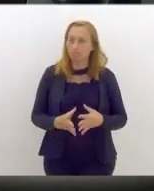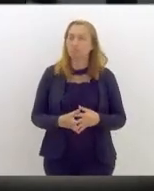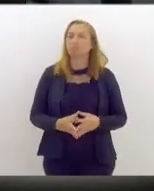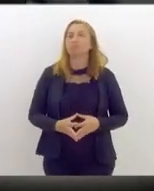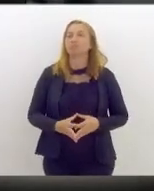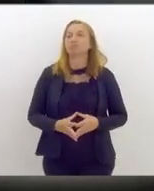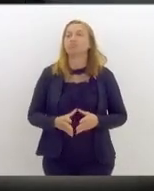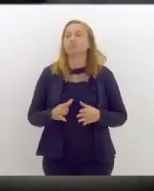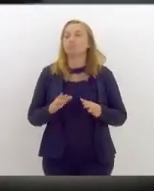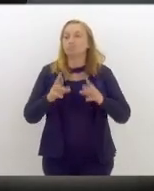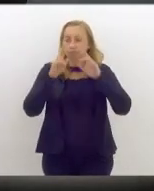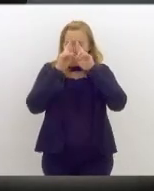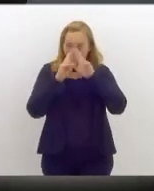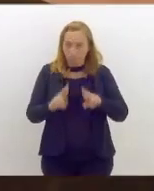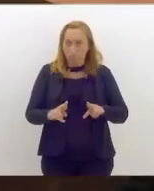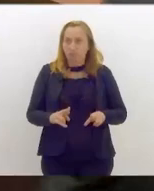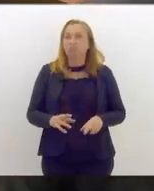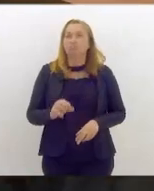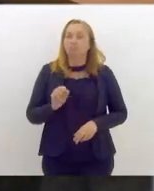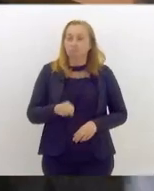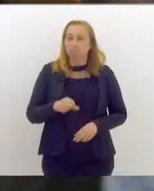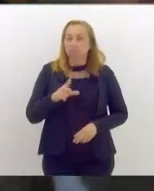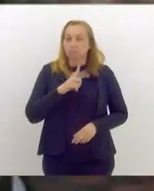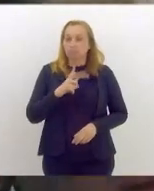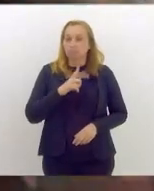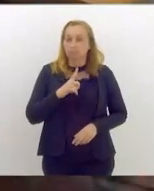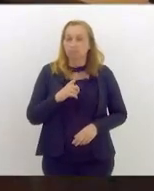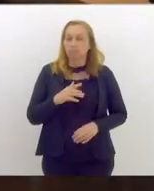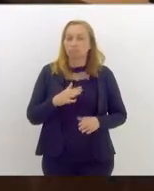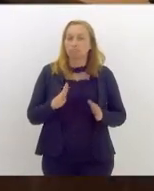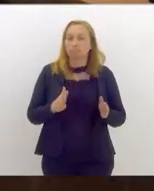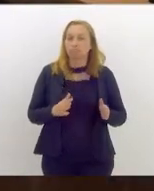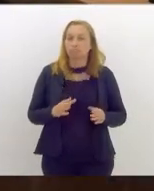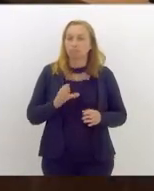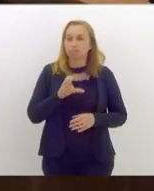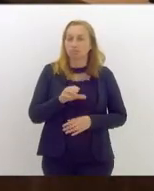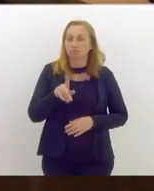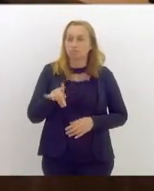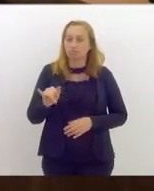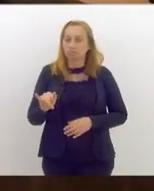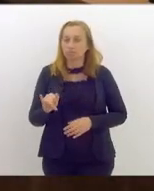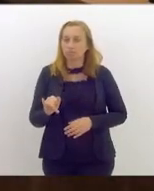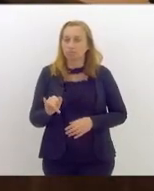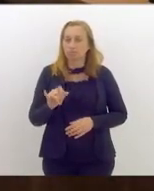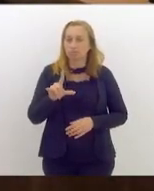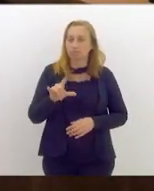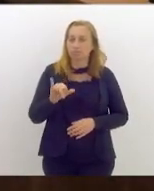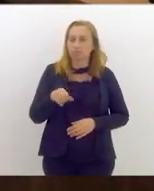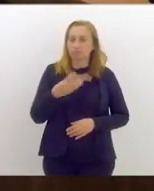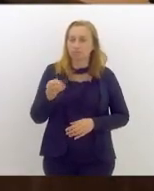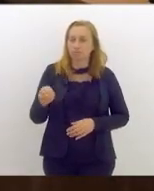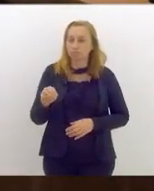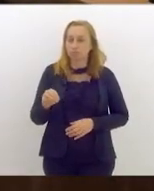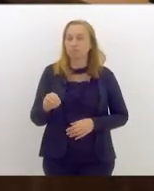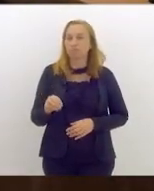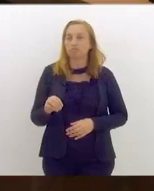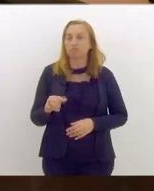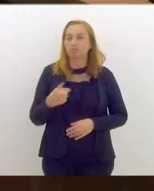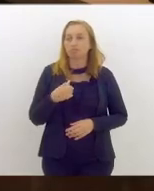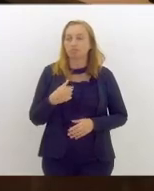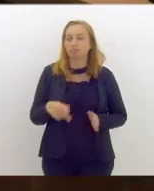com todo respeito ouve sim na época foi a CPI dos lixões eu era